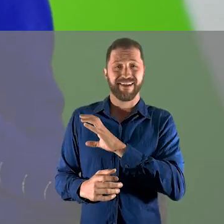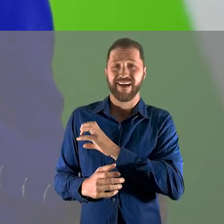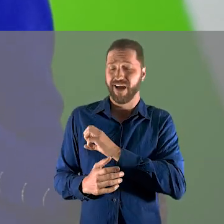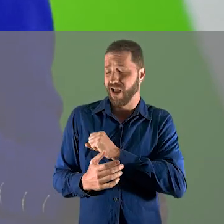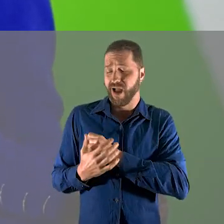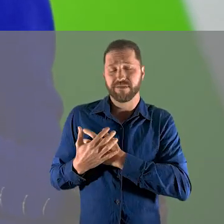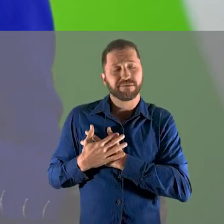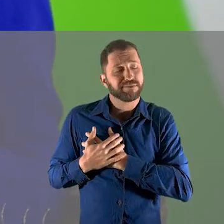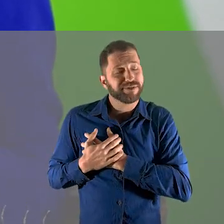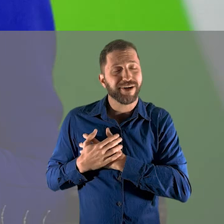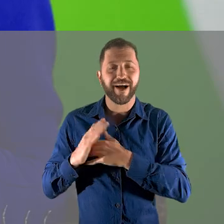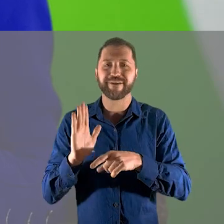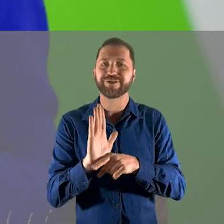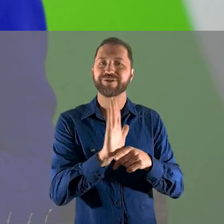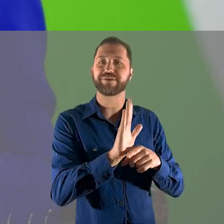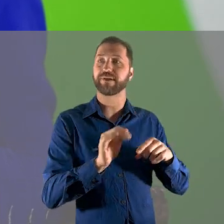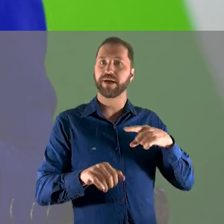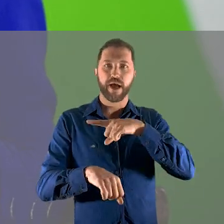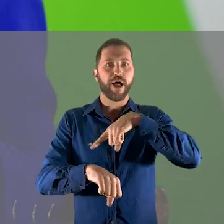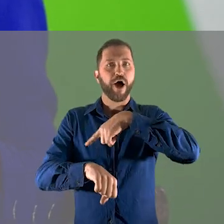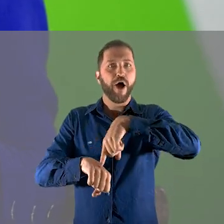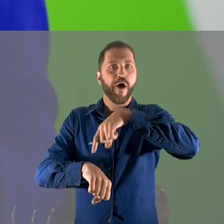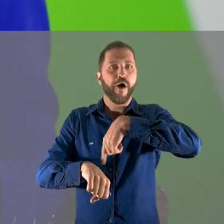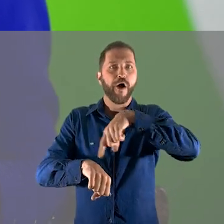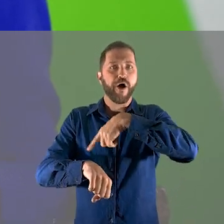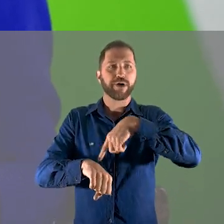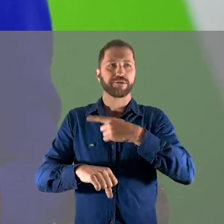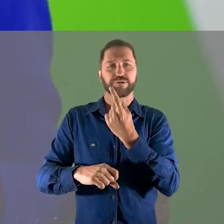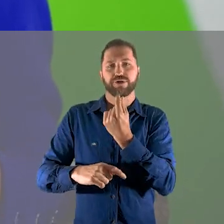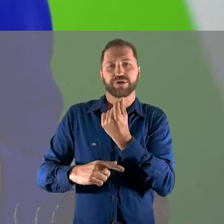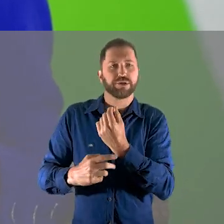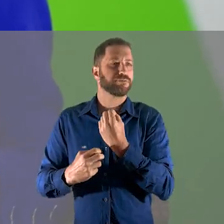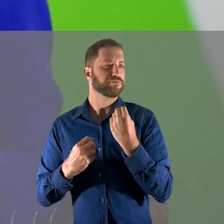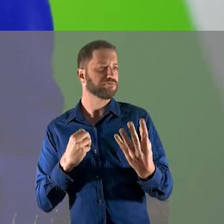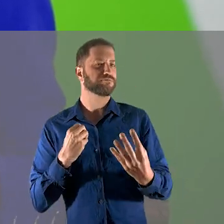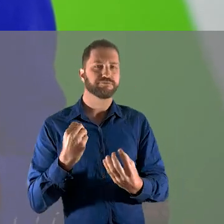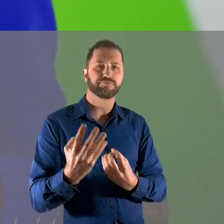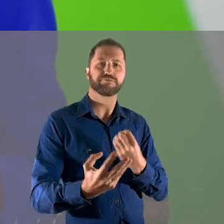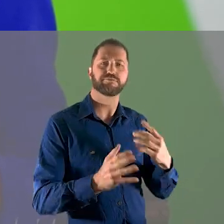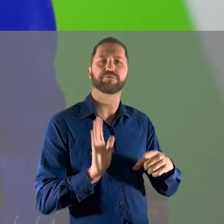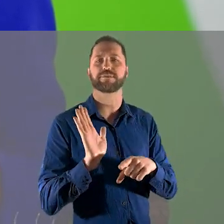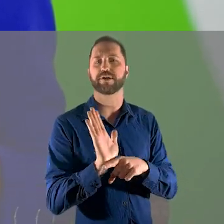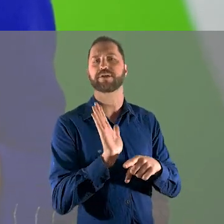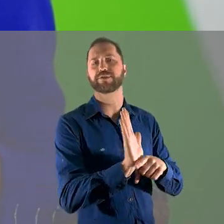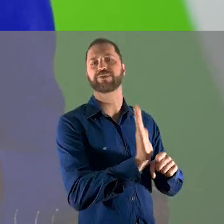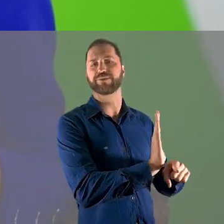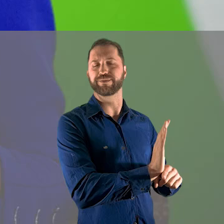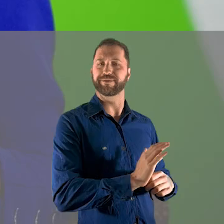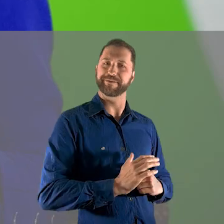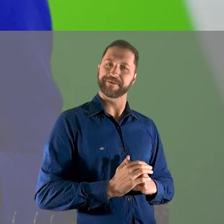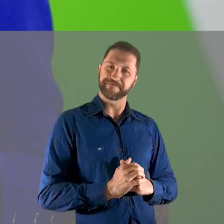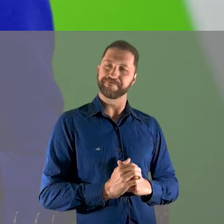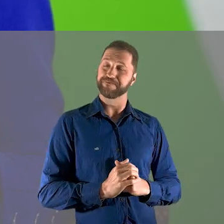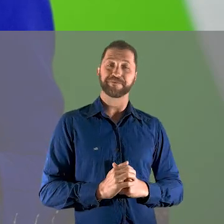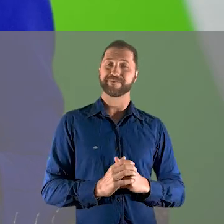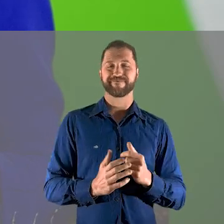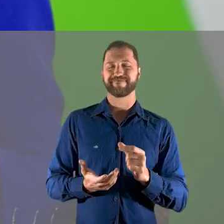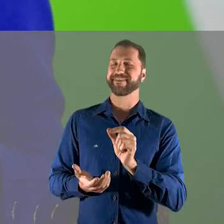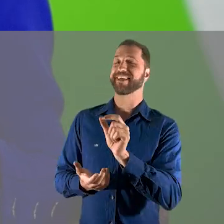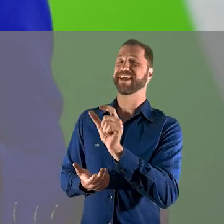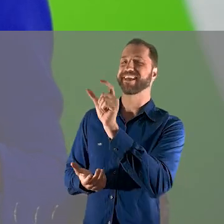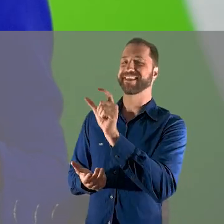coração imenso gente ela dedica muito seu tempo e os seus recursos em prol do próximo